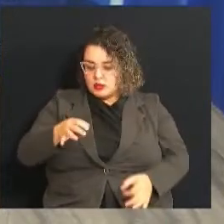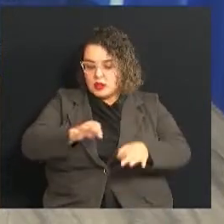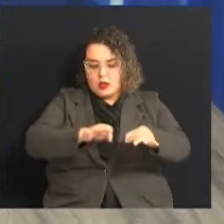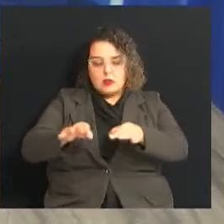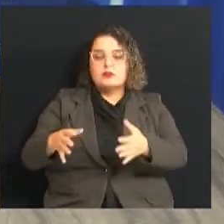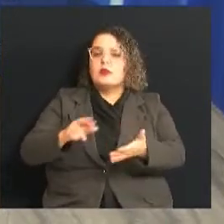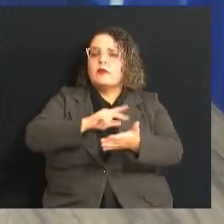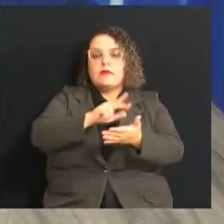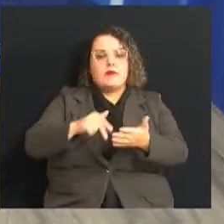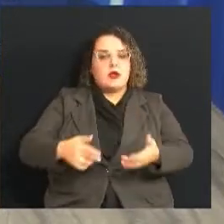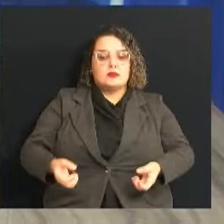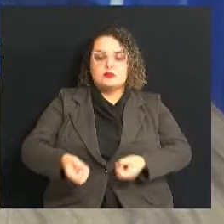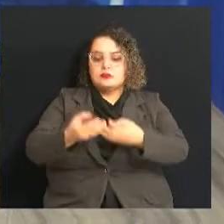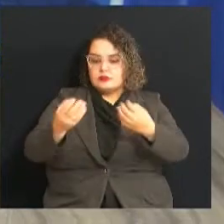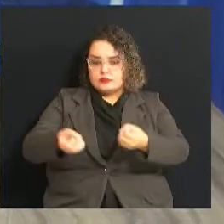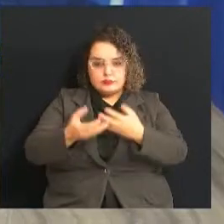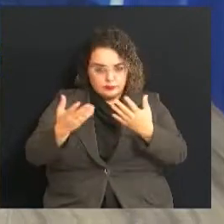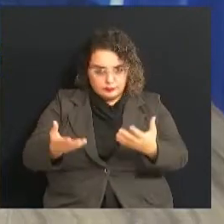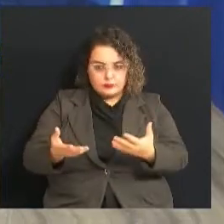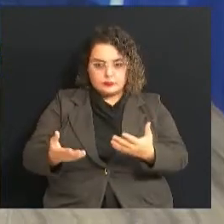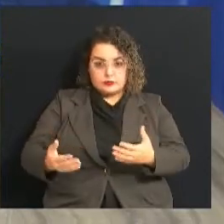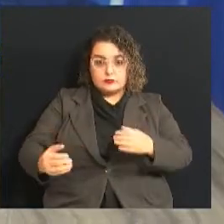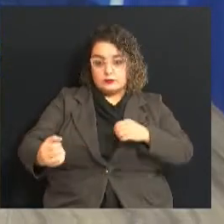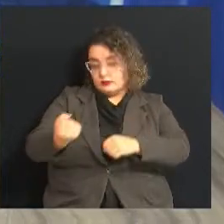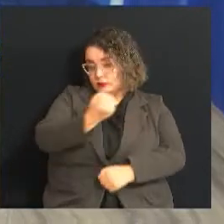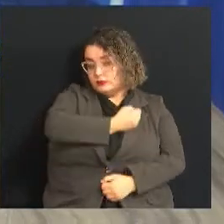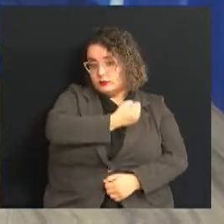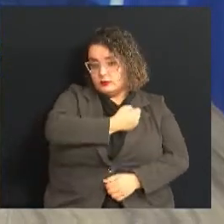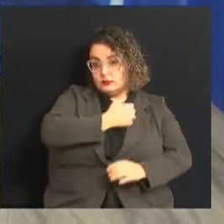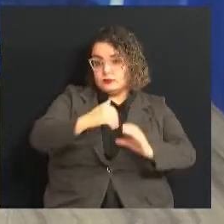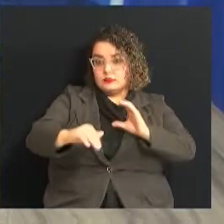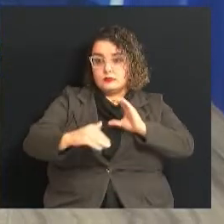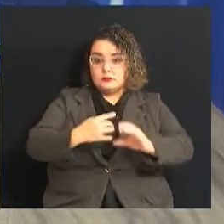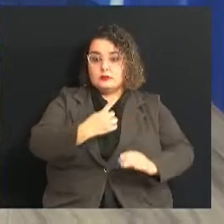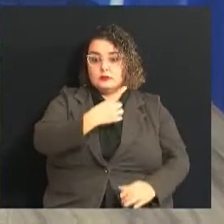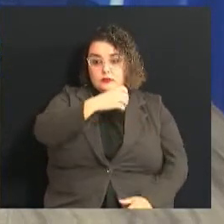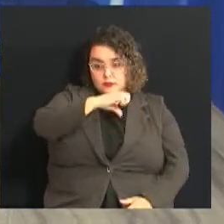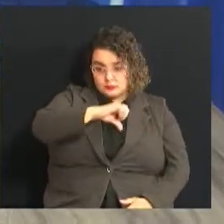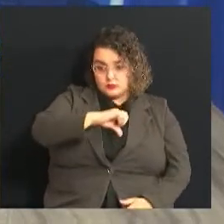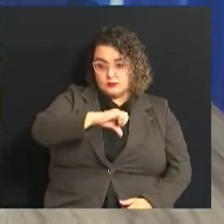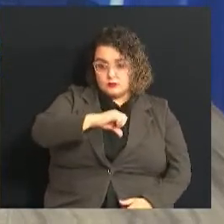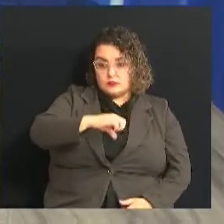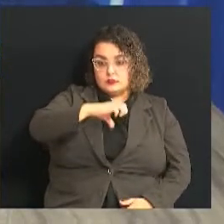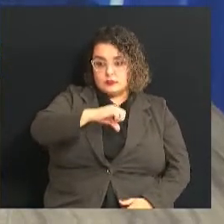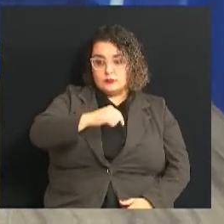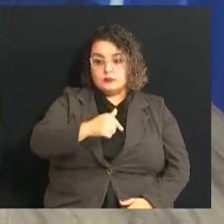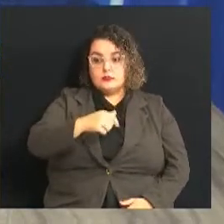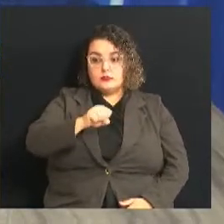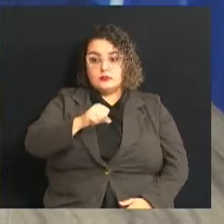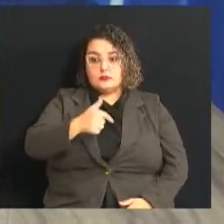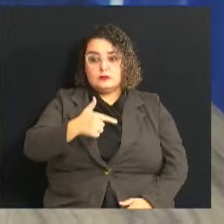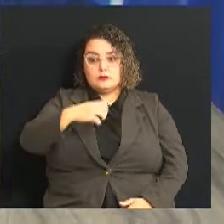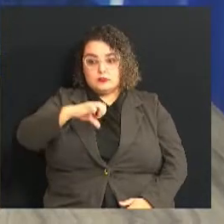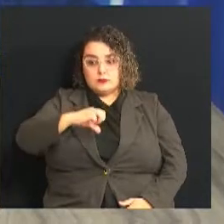Você pode ir participando através do número do nosso WhatsApp. 19 é o nosso DDD,